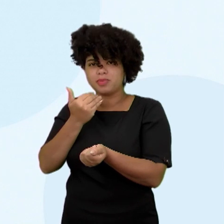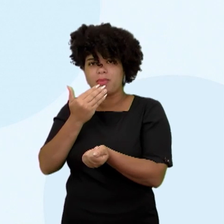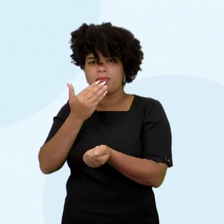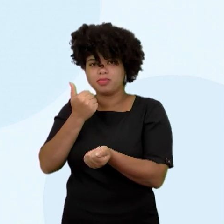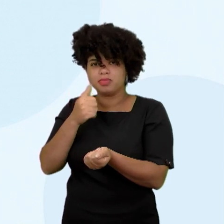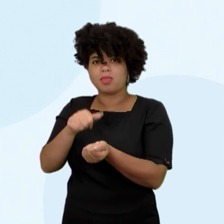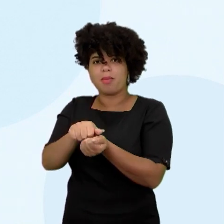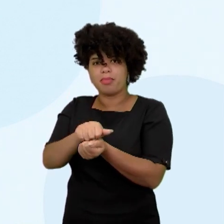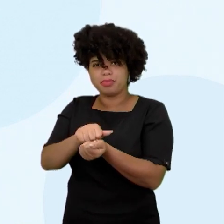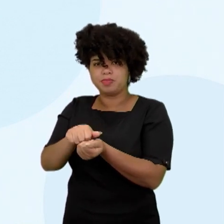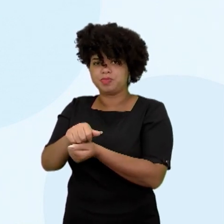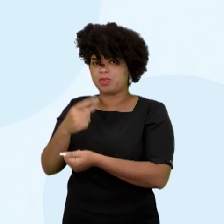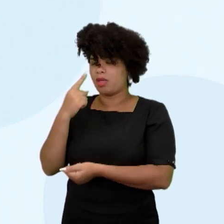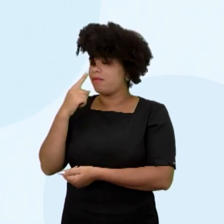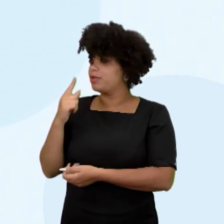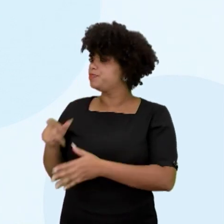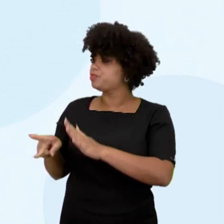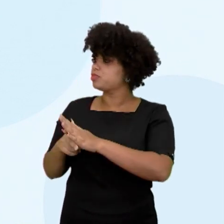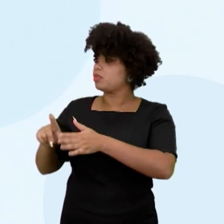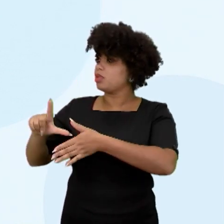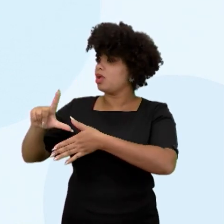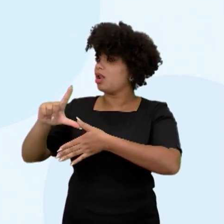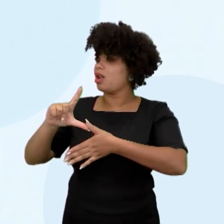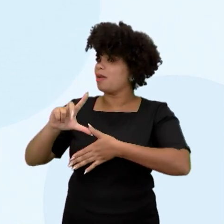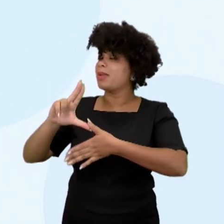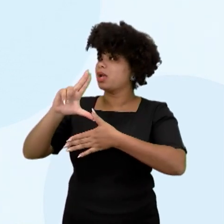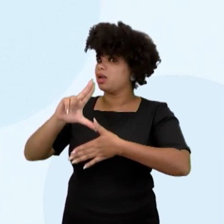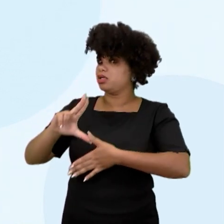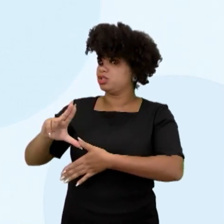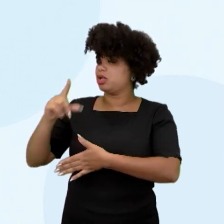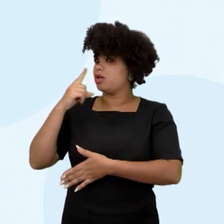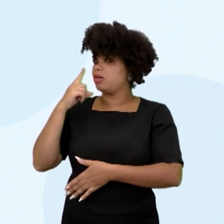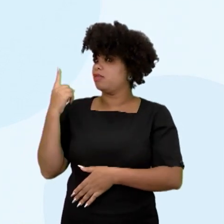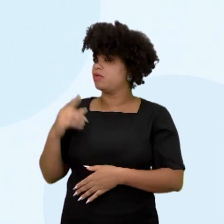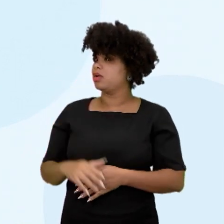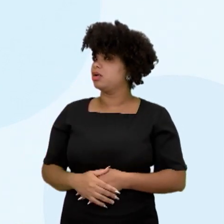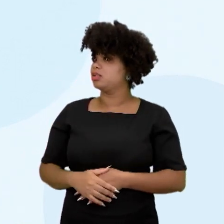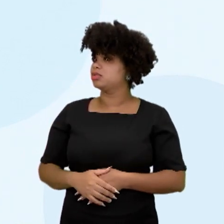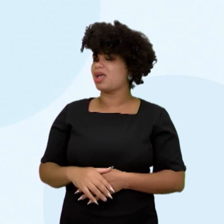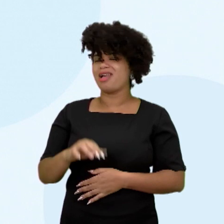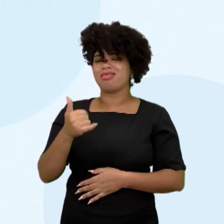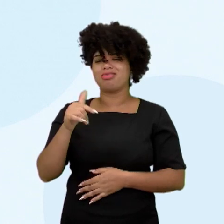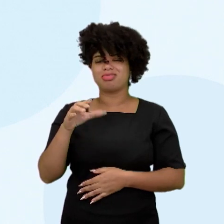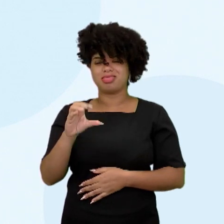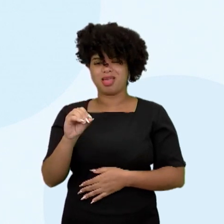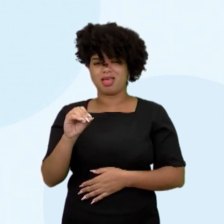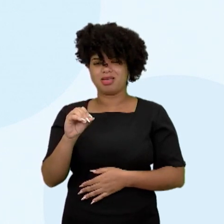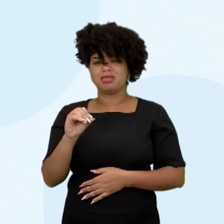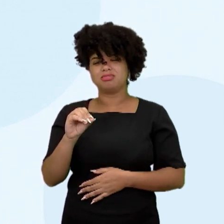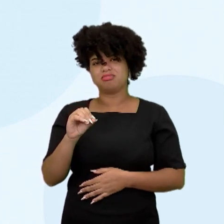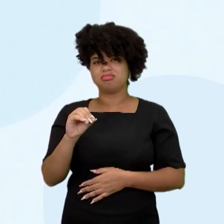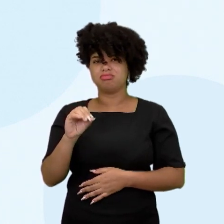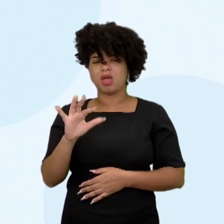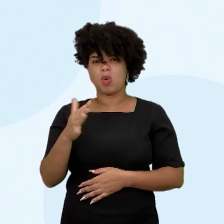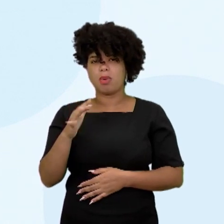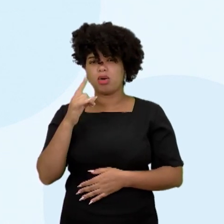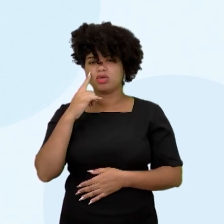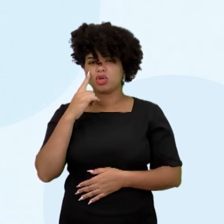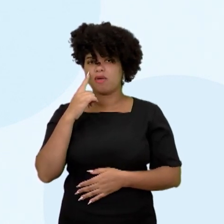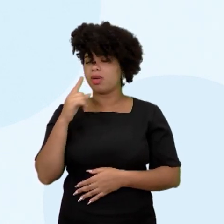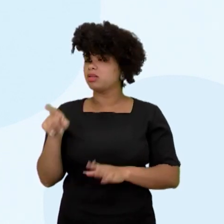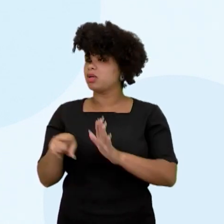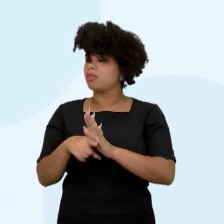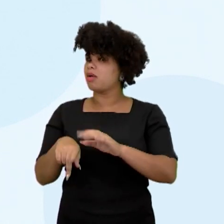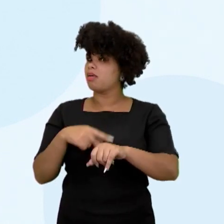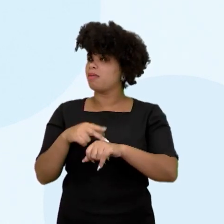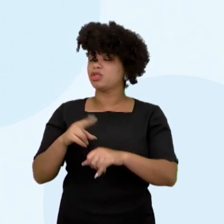aí da América Latina aí está num perfil aí de 10 até, né, podendo chegar aí como o Uruguai,